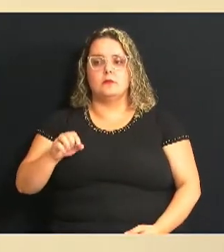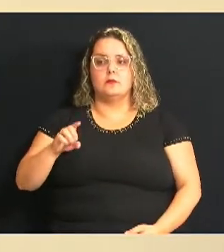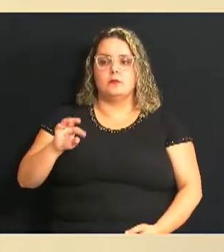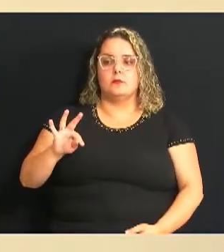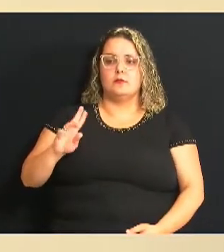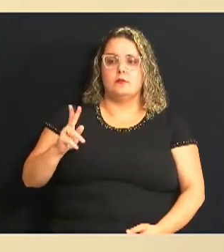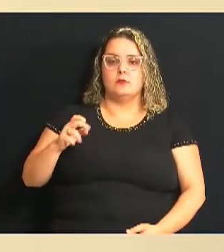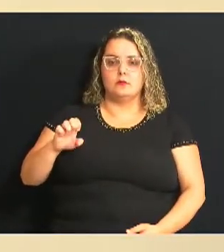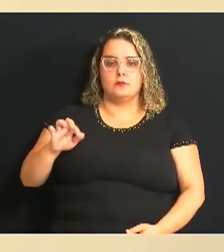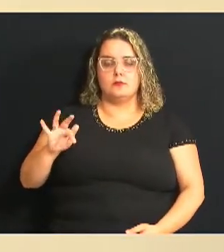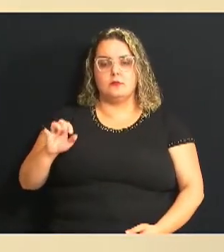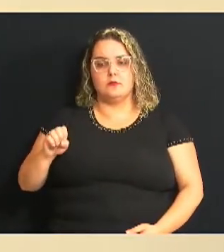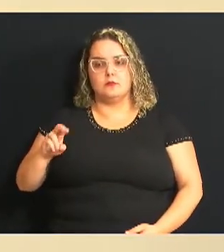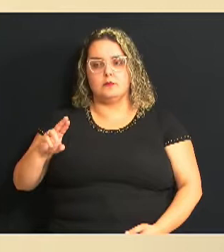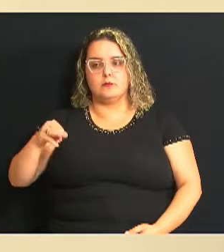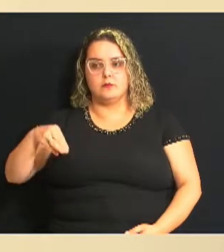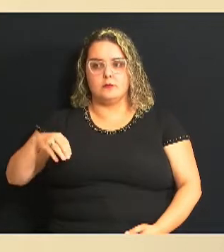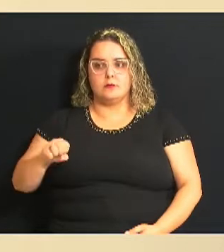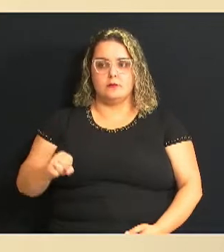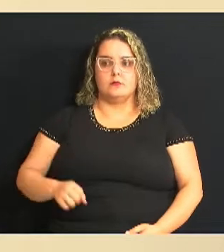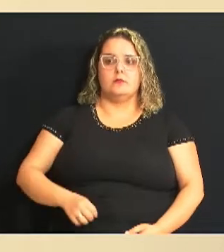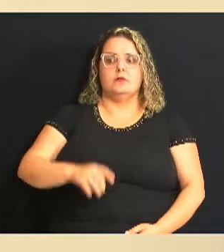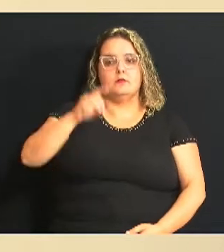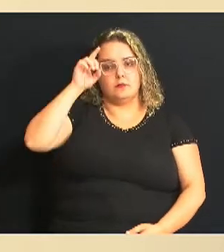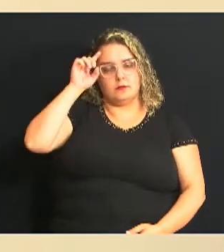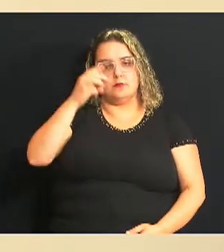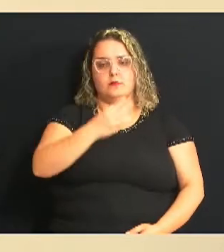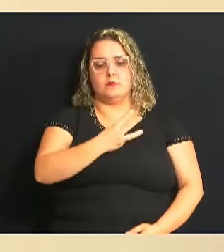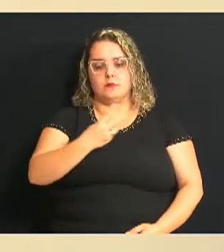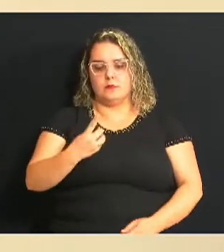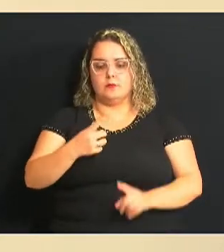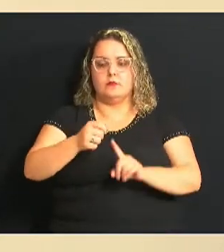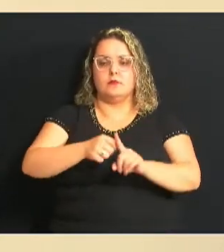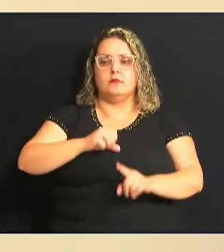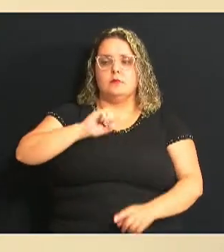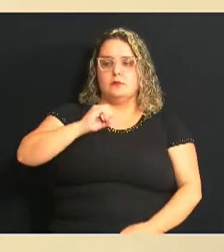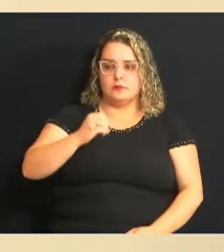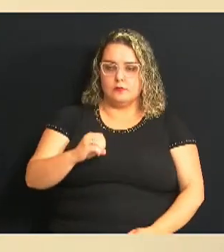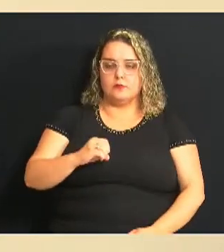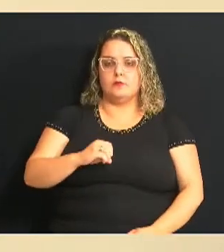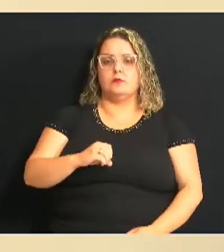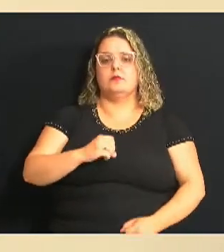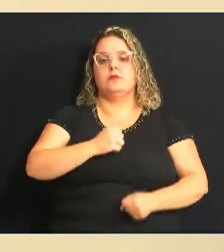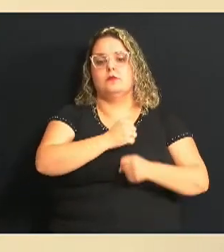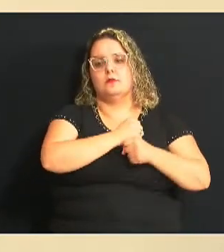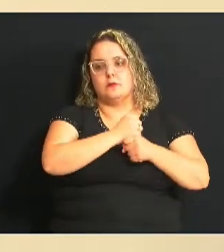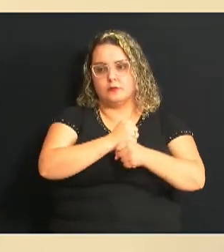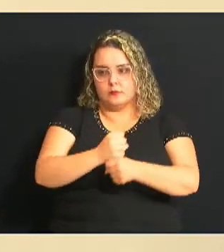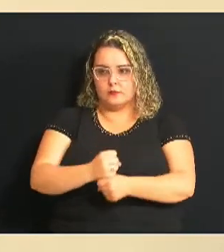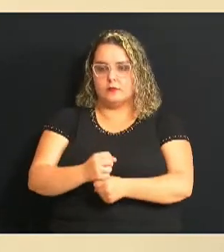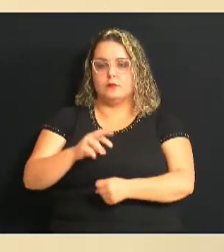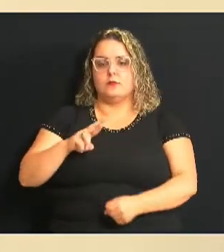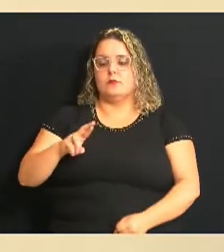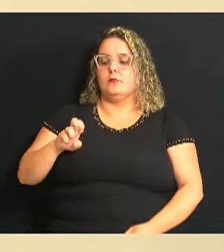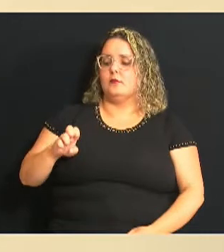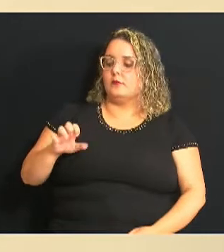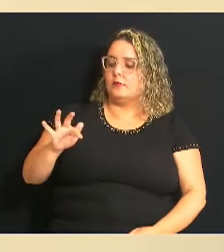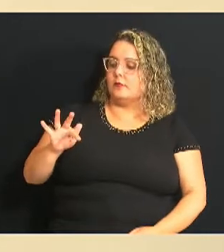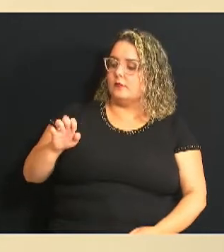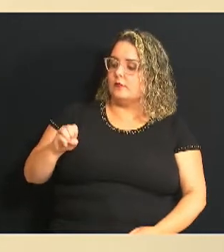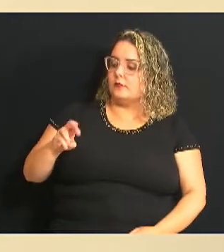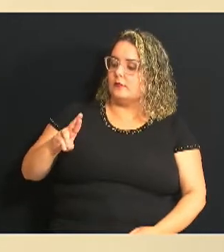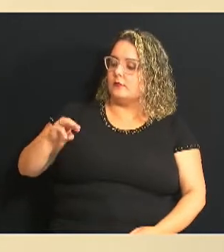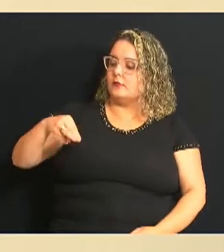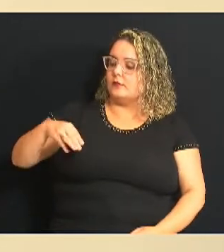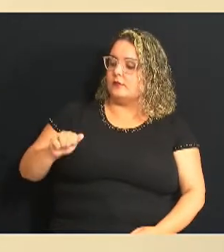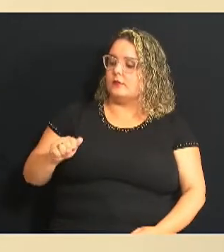dia 31 de outubro, se comemora a Reforma Protestante. Esse